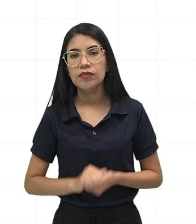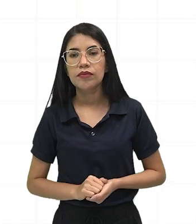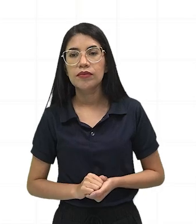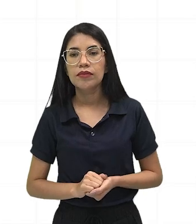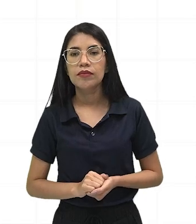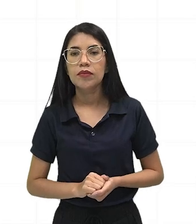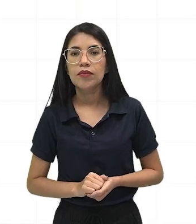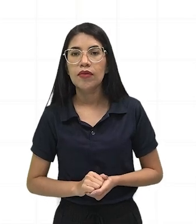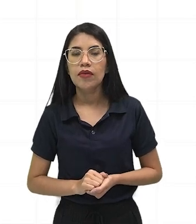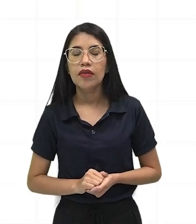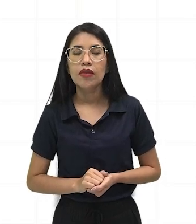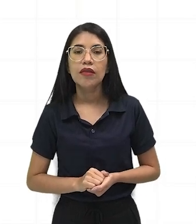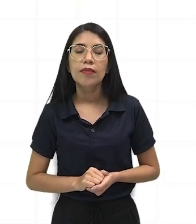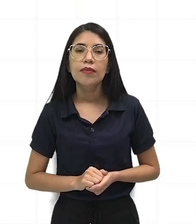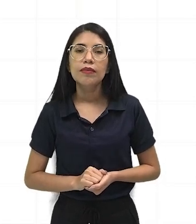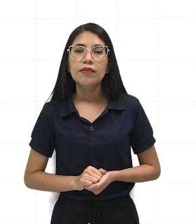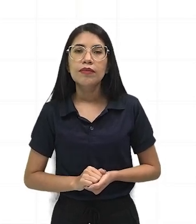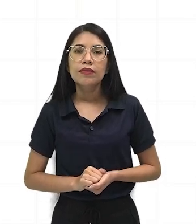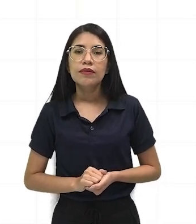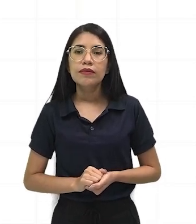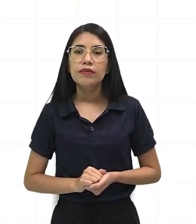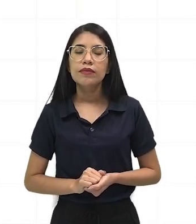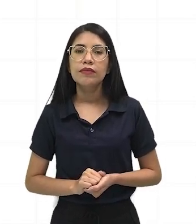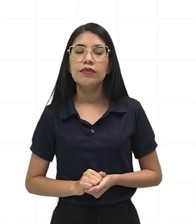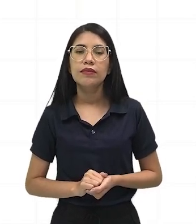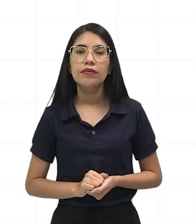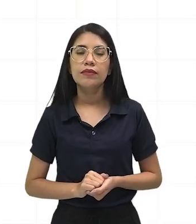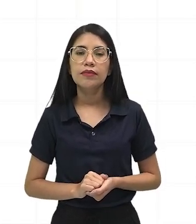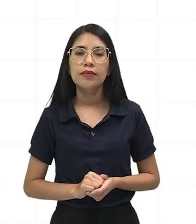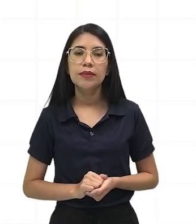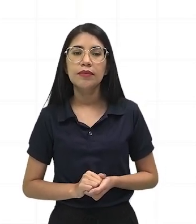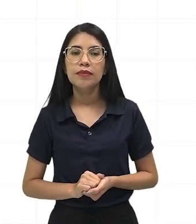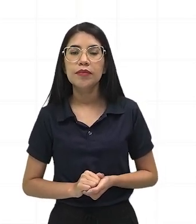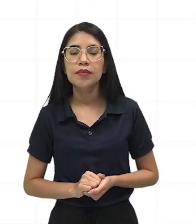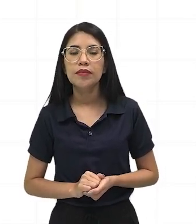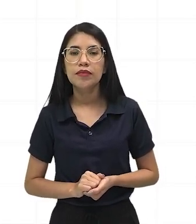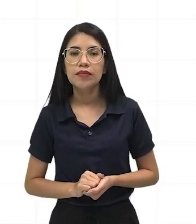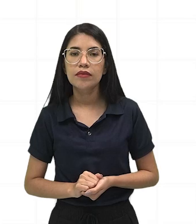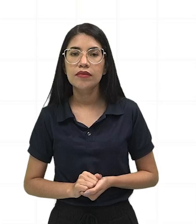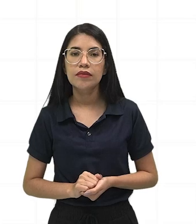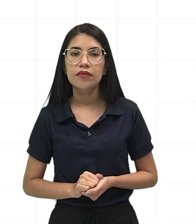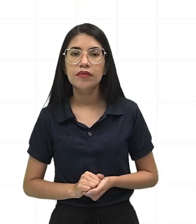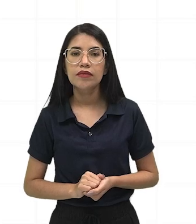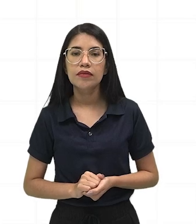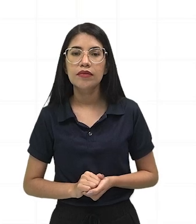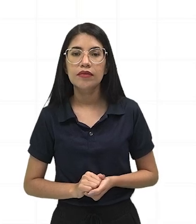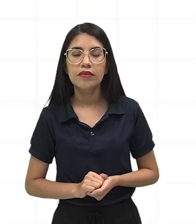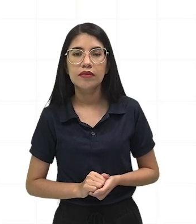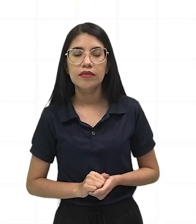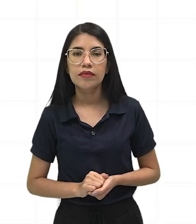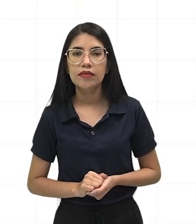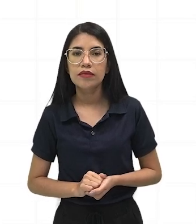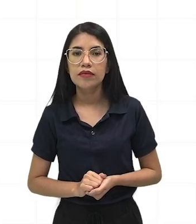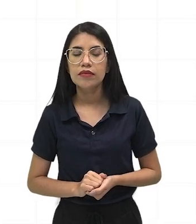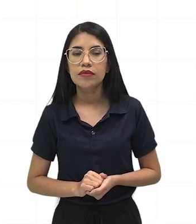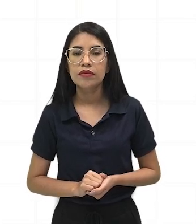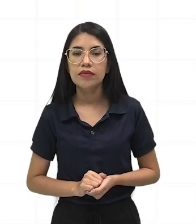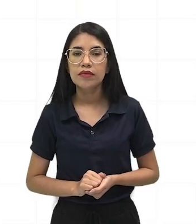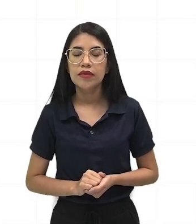real, né? Então agora nós temos aqui, sabemos que essas grandezas